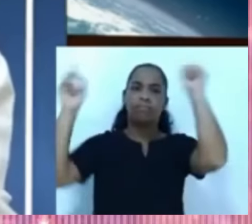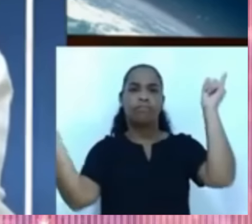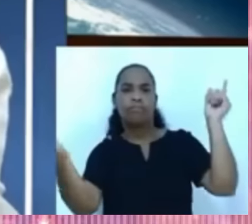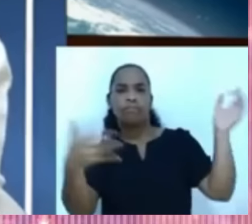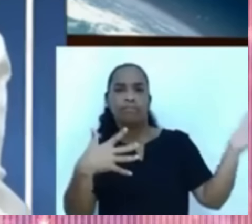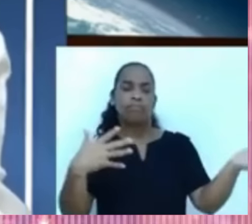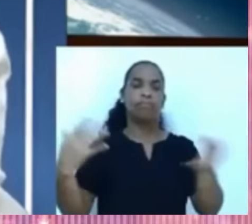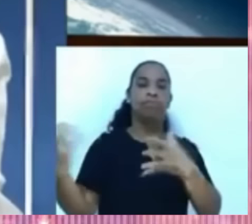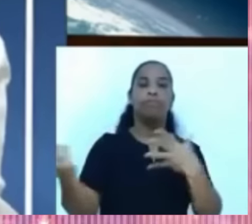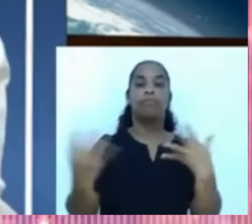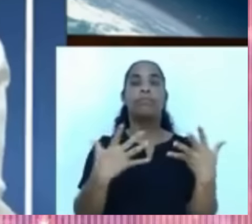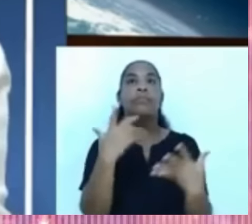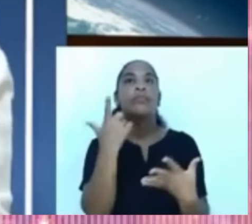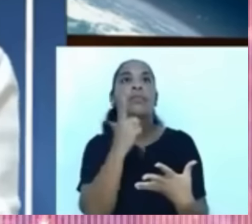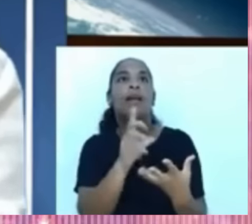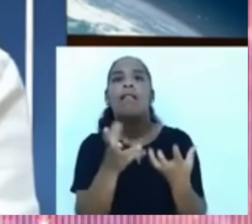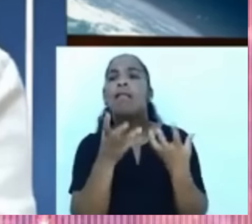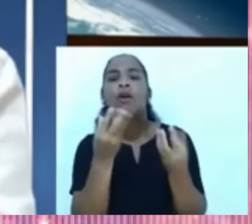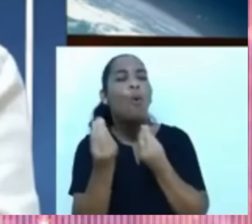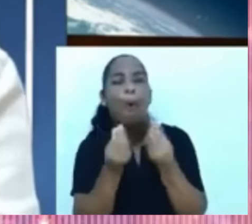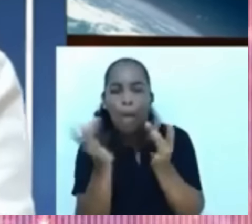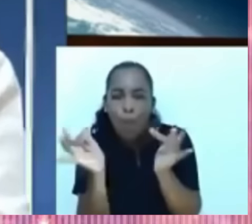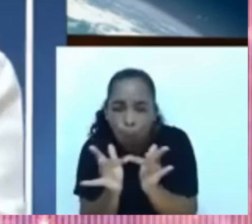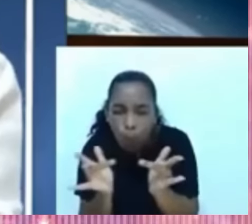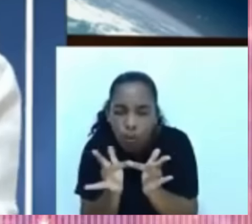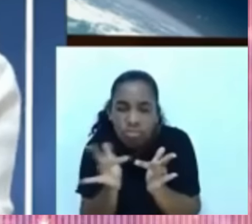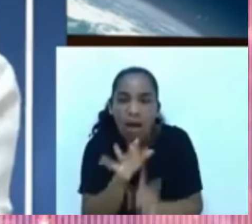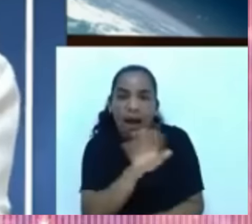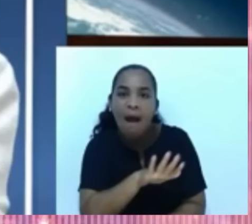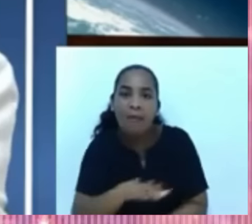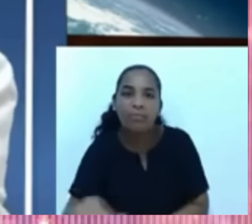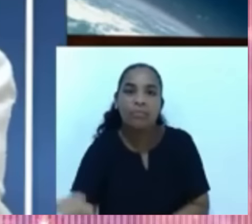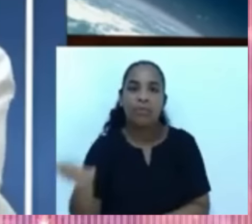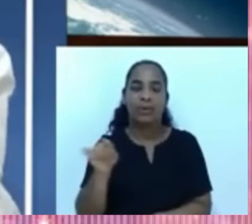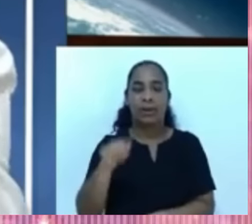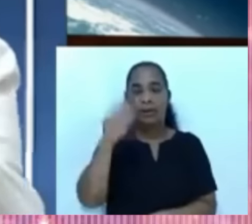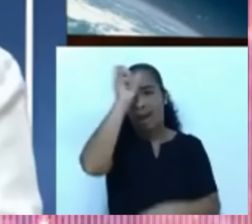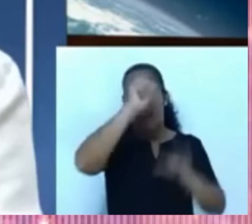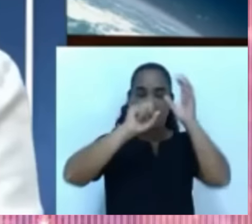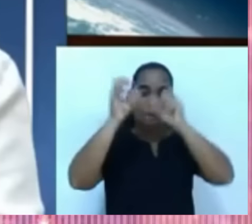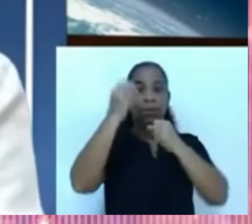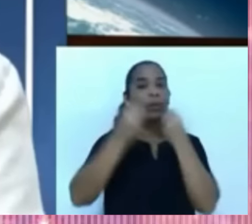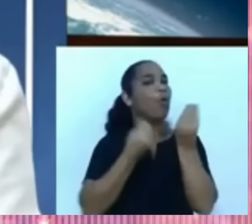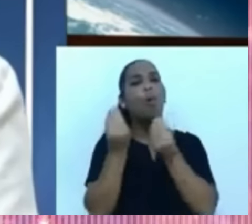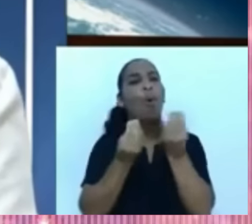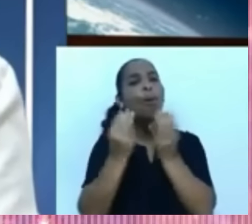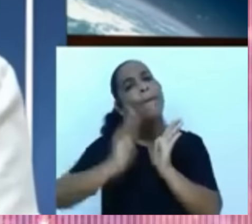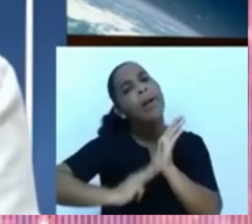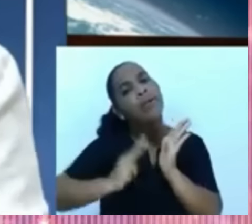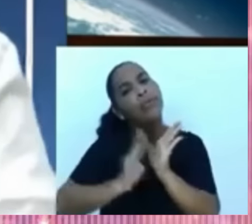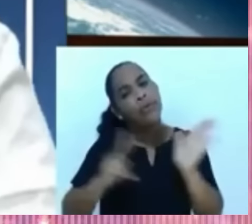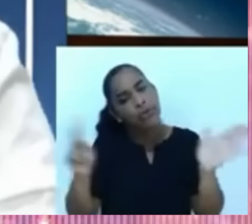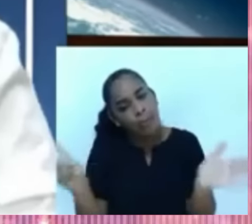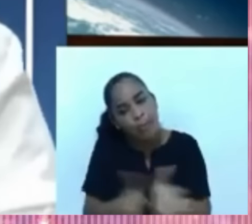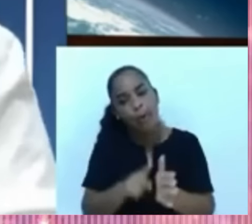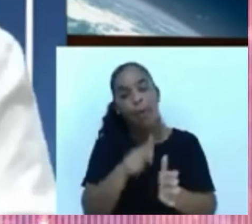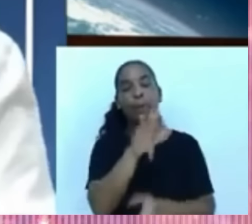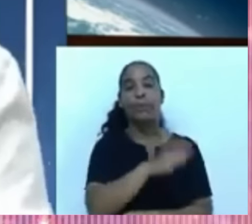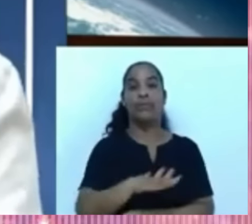o cerne da Criança e da criança ter a ideia que está aprendendo por si mesma e